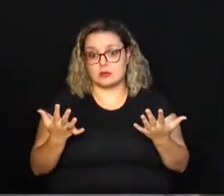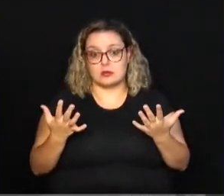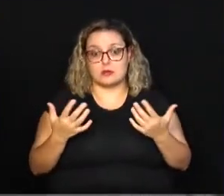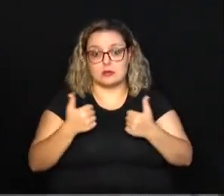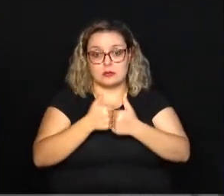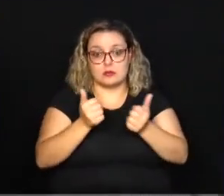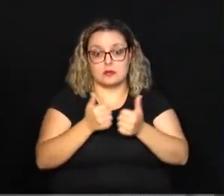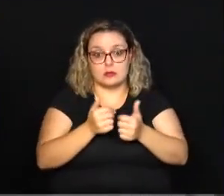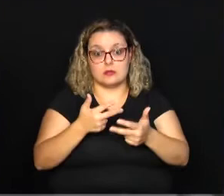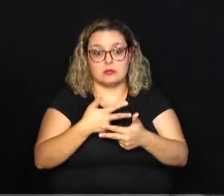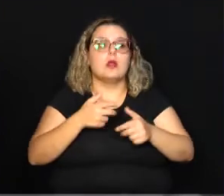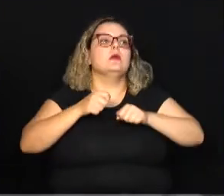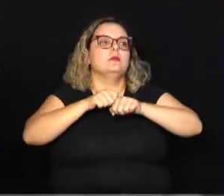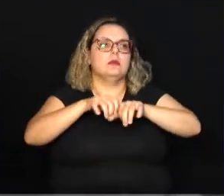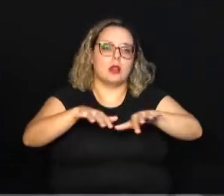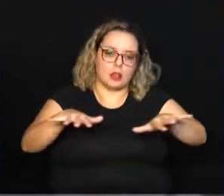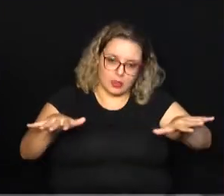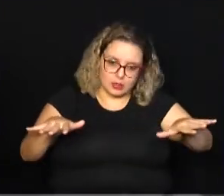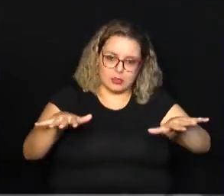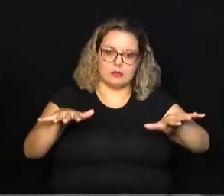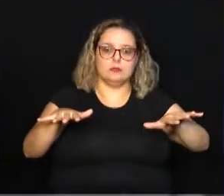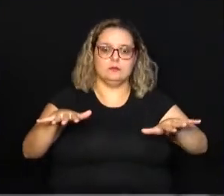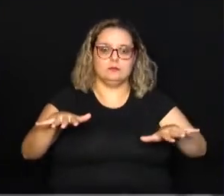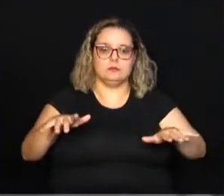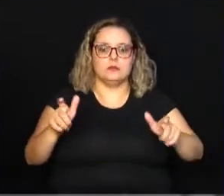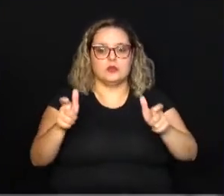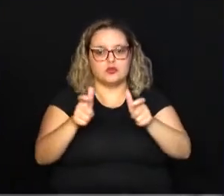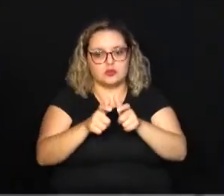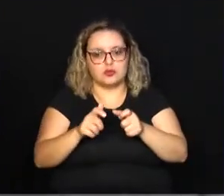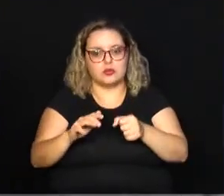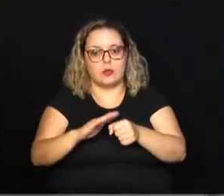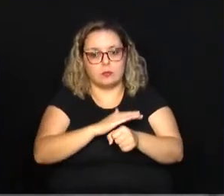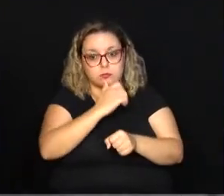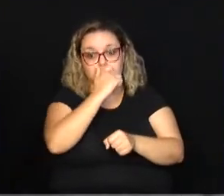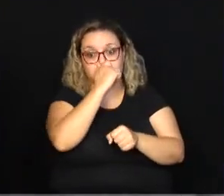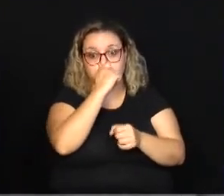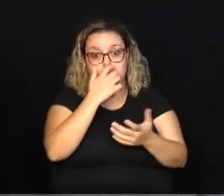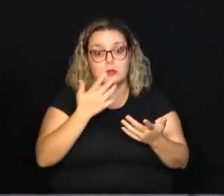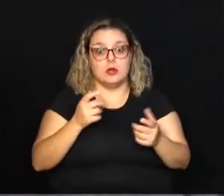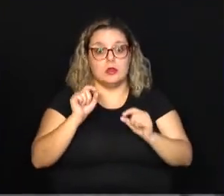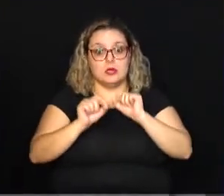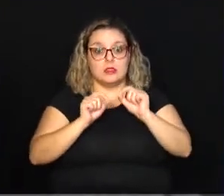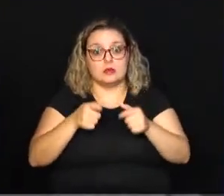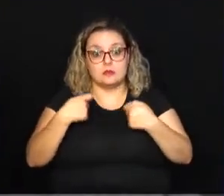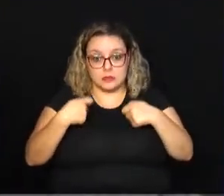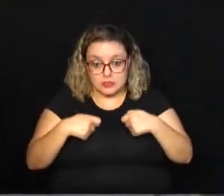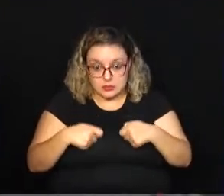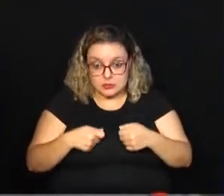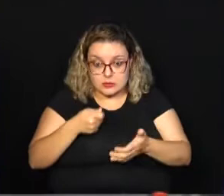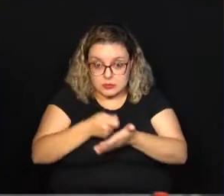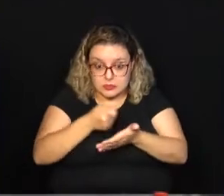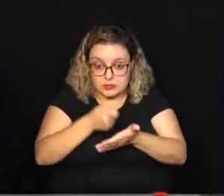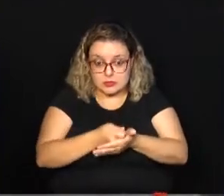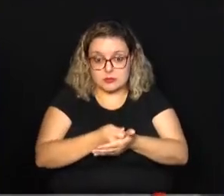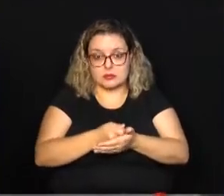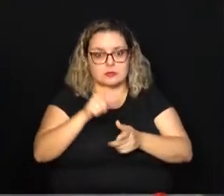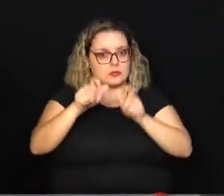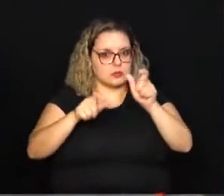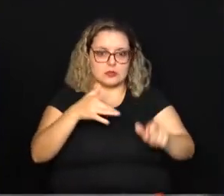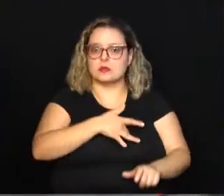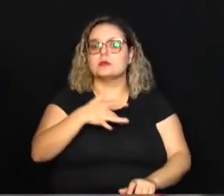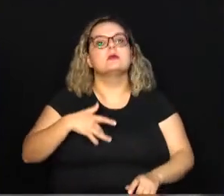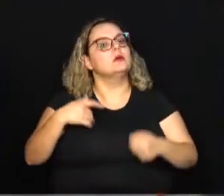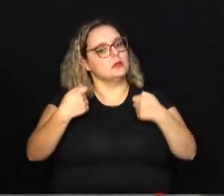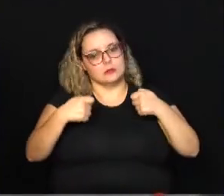ser um pouco ampliado. À medida que você restringe, teoricamente, quem precisa obrigatoriamente, o pessoal da saúde que tem que trabalhar